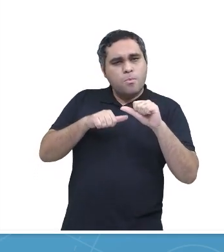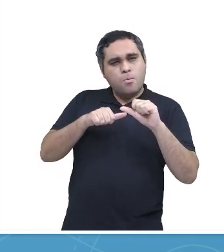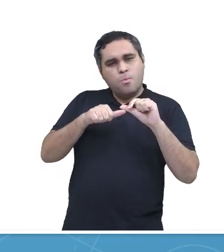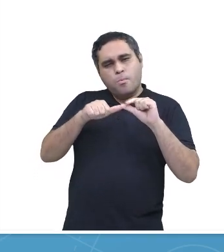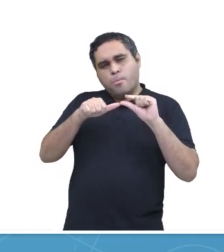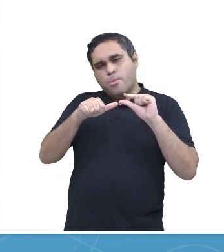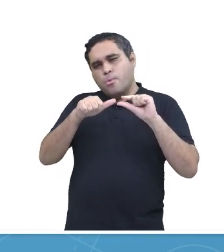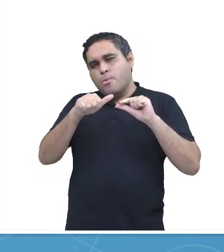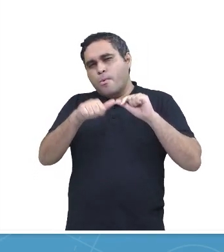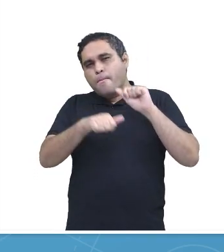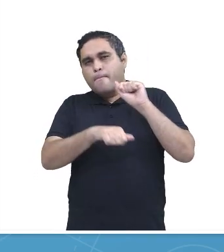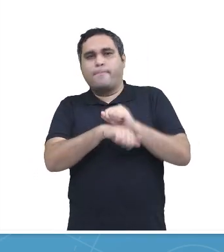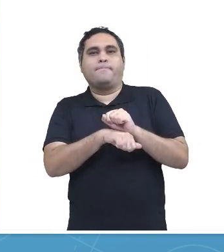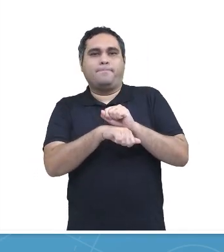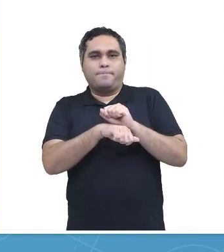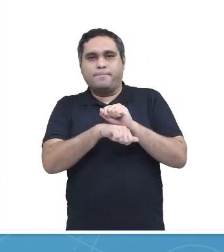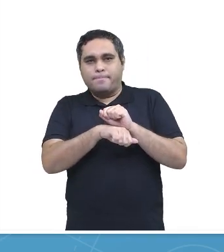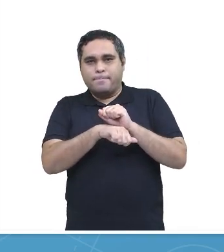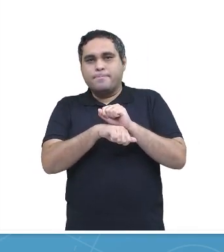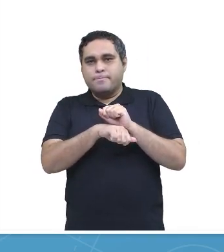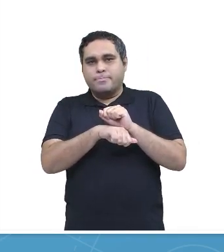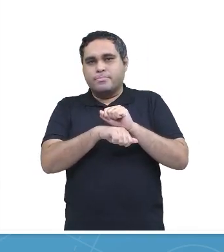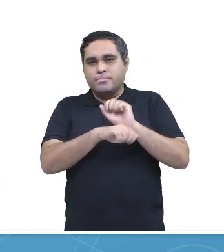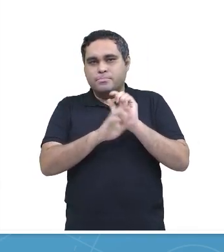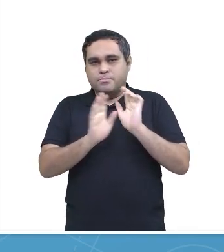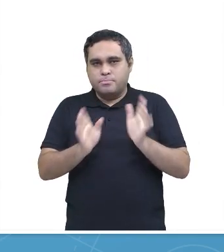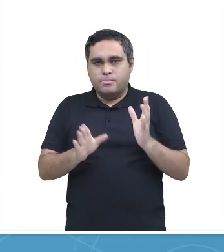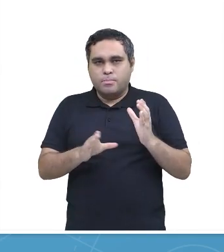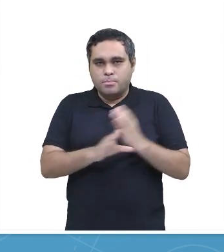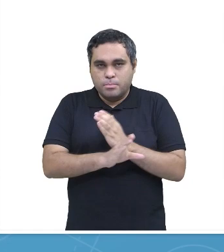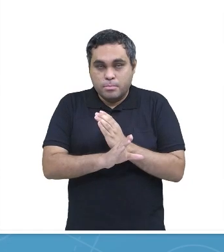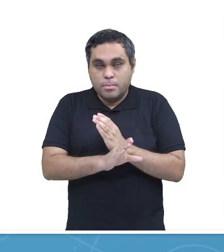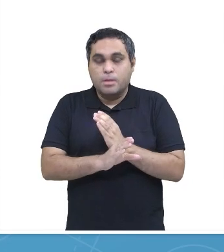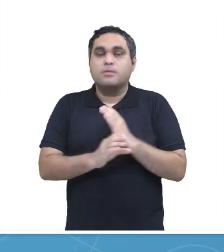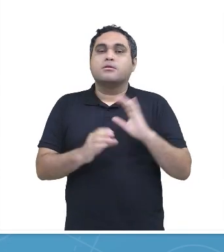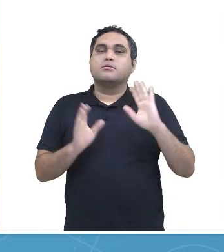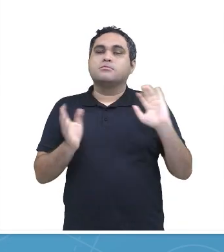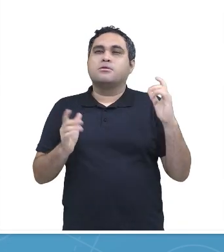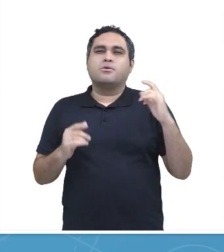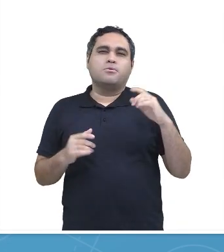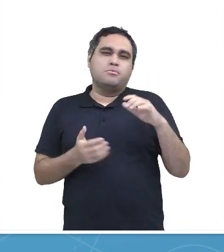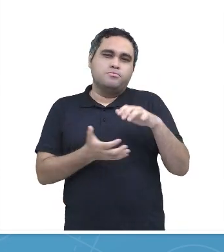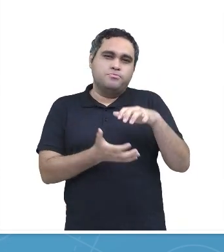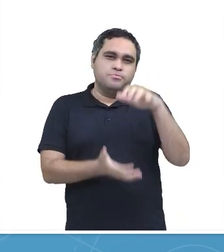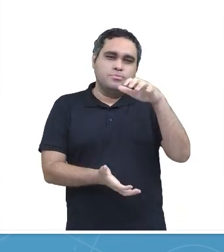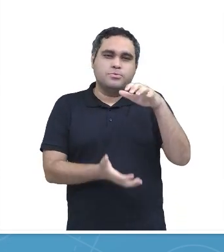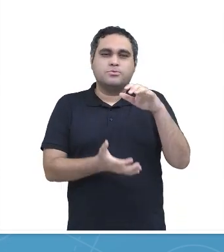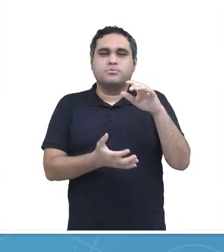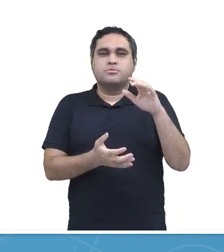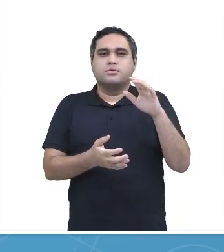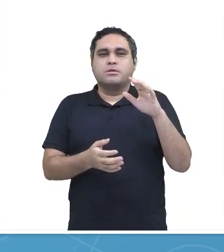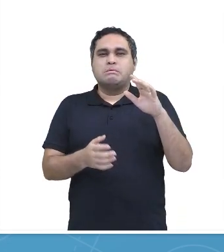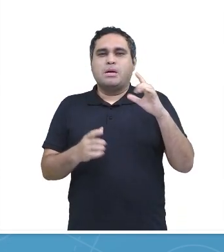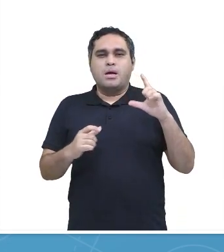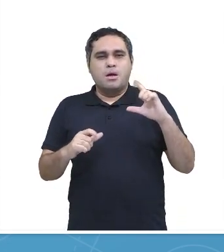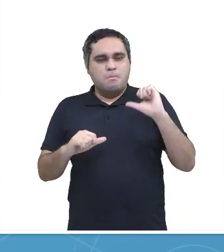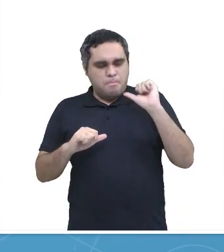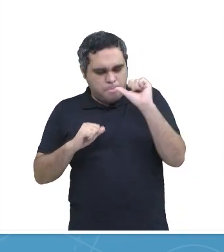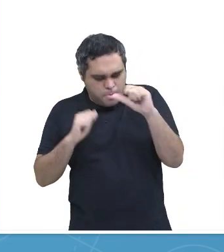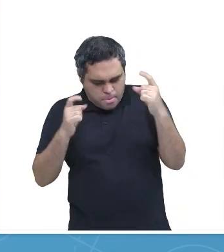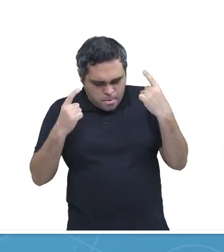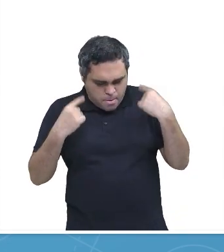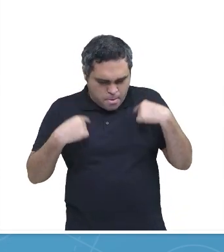caso, o adulto já não vai ter mais a questão de mudanças físicas como